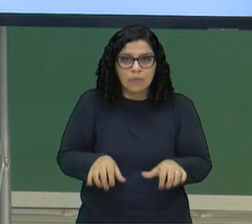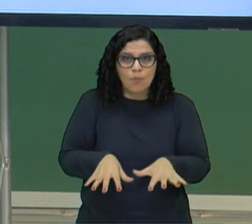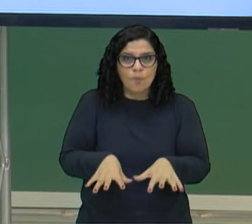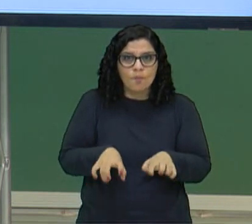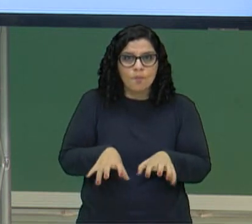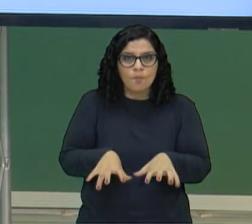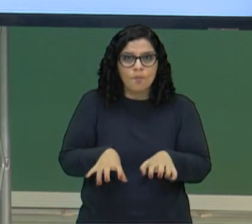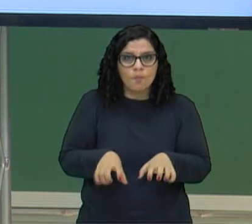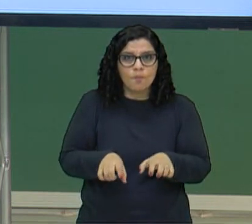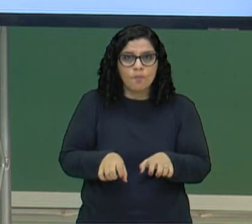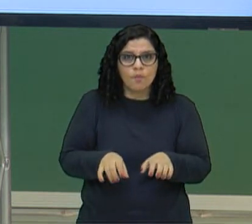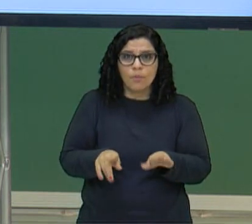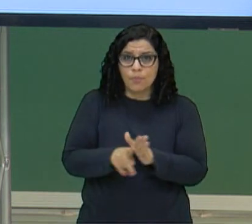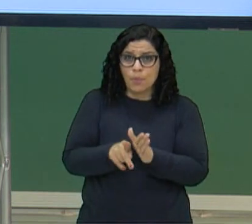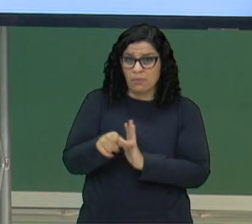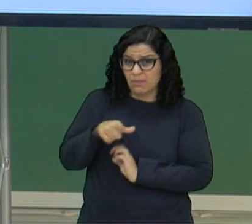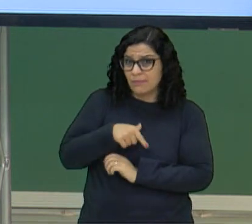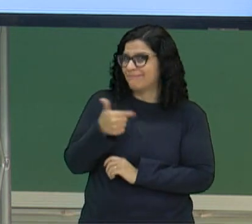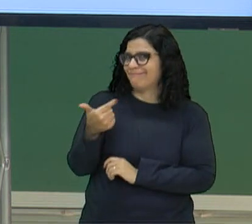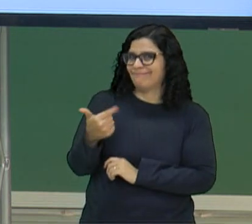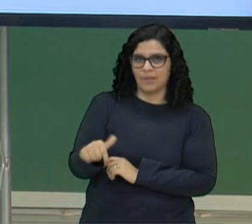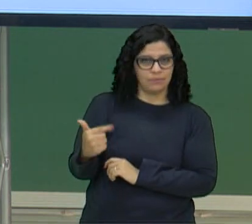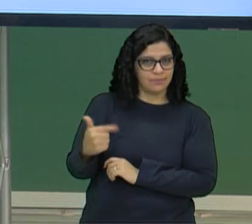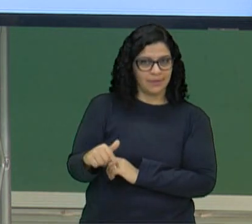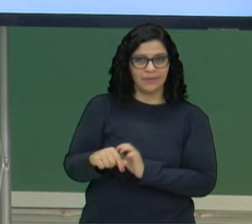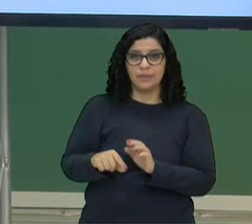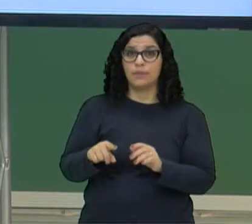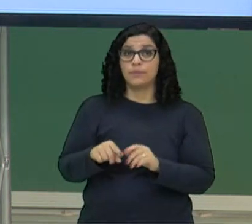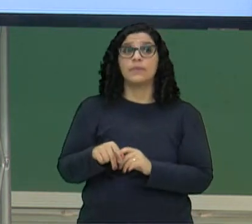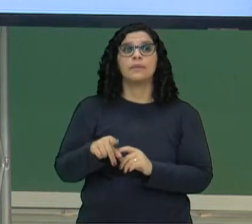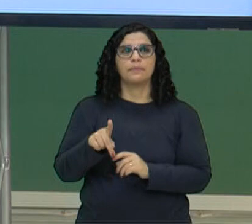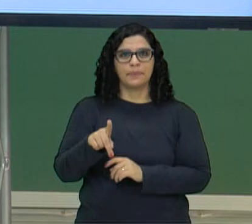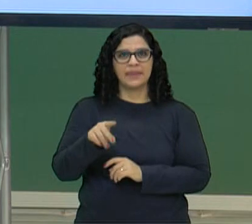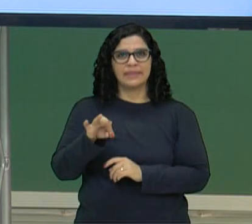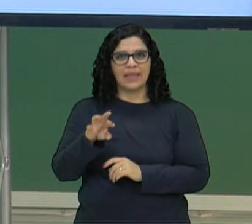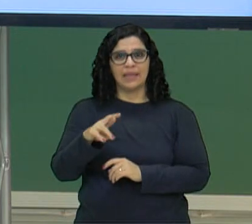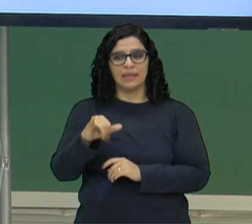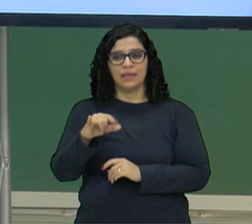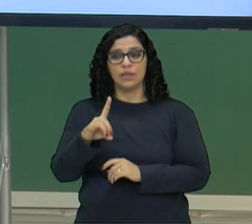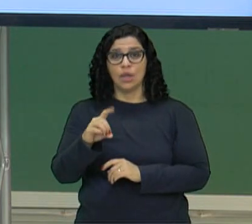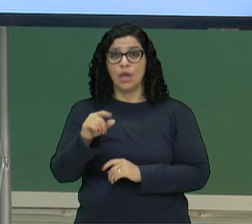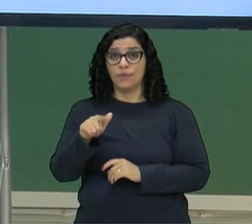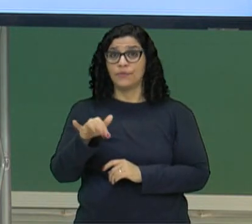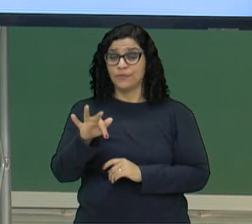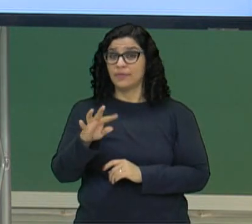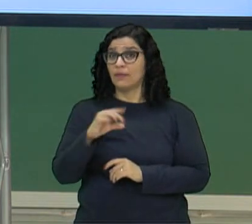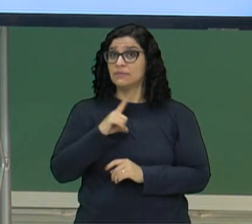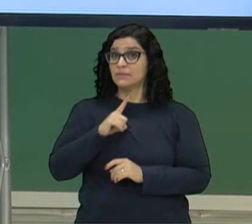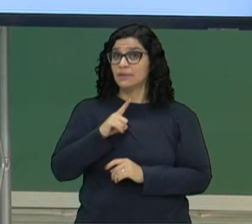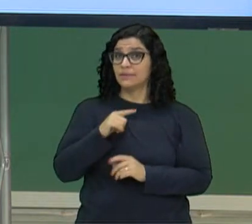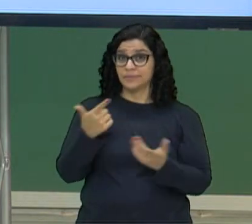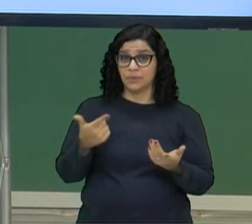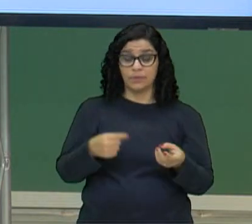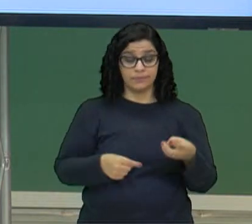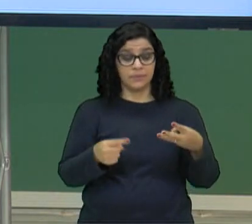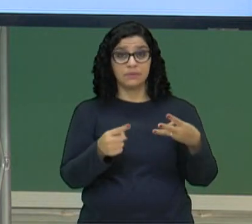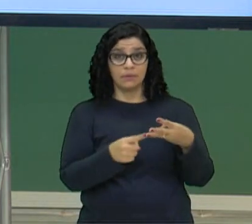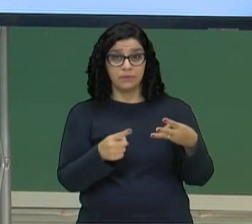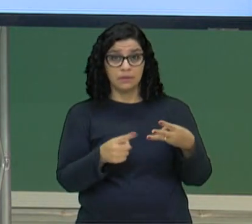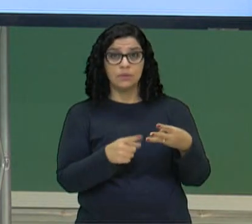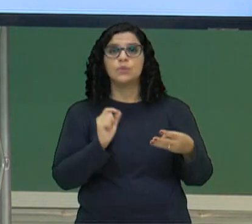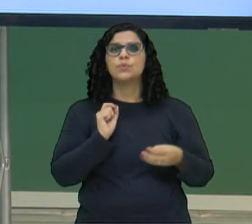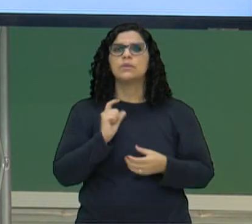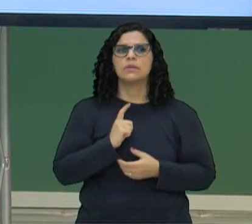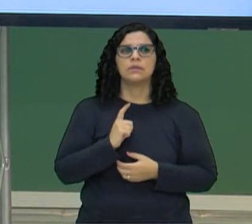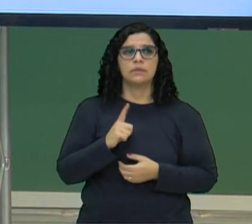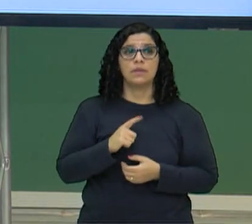absorve nutrientes. Briófitas não tem isso. Pteridófitas? Tem. Também é verdadeira. 3.